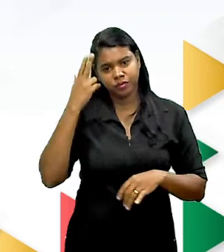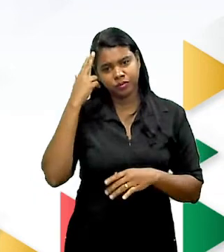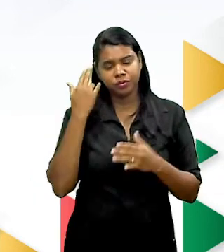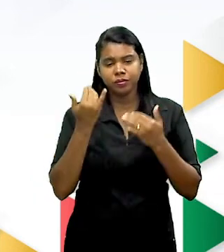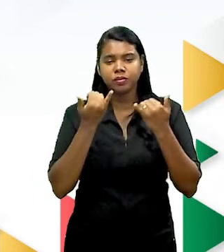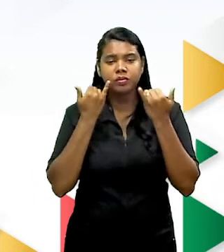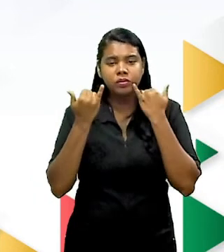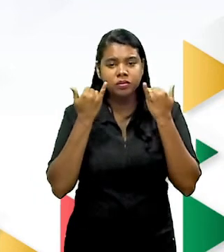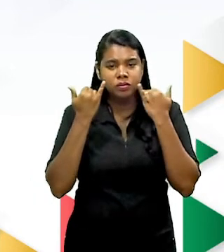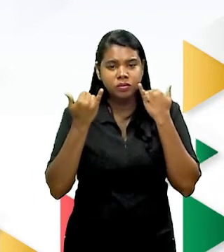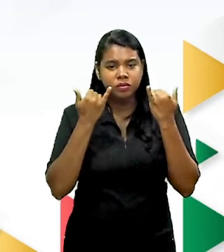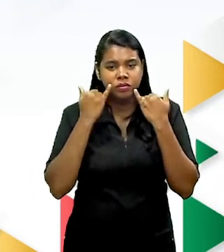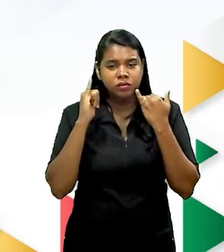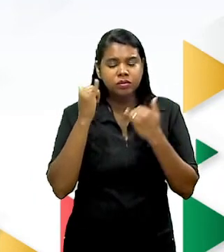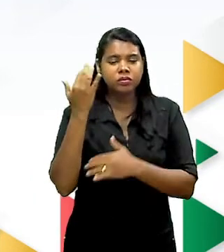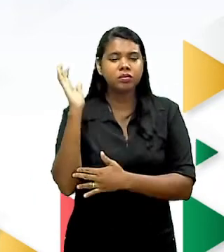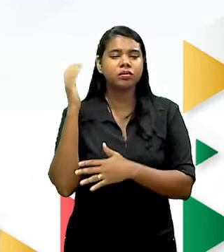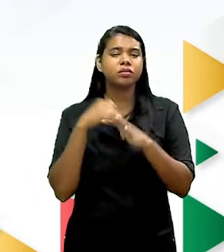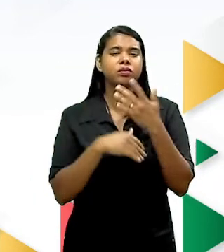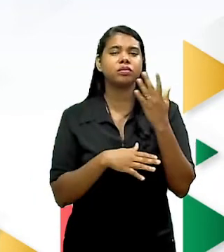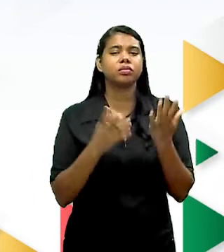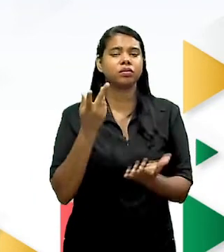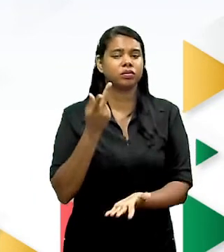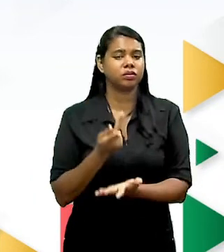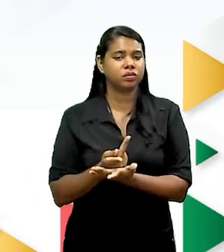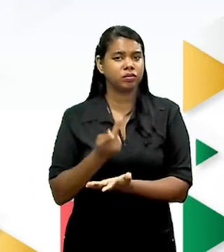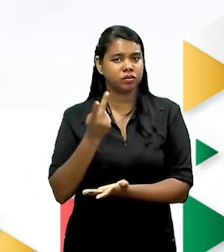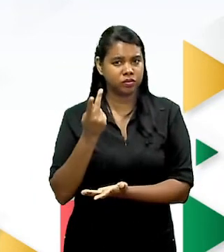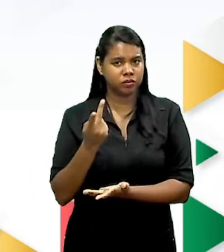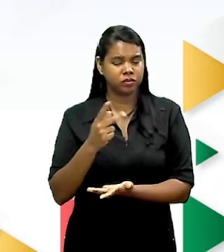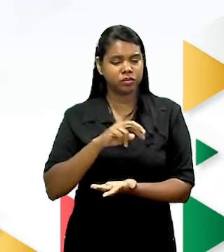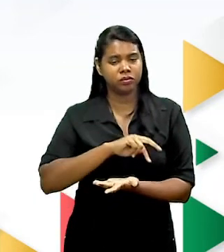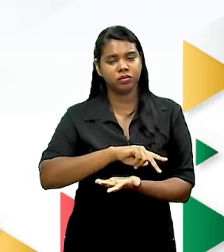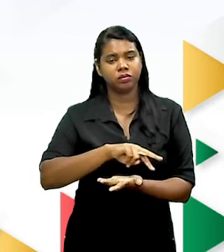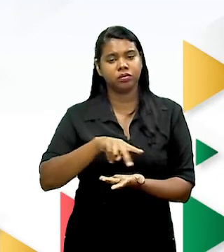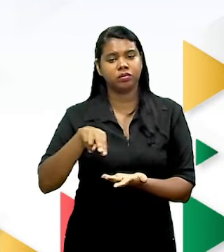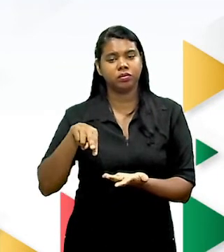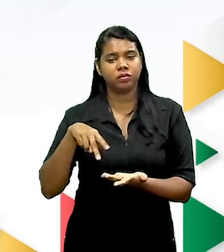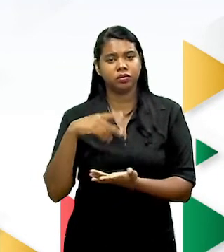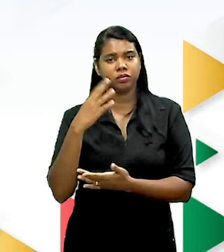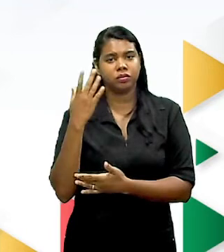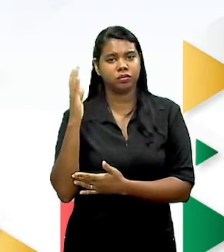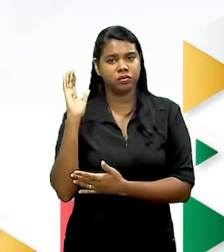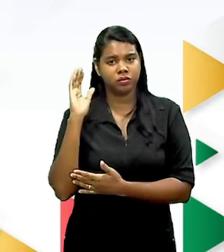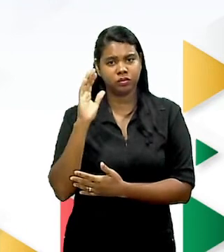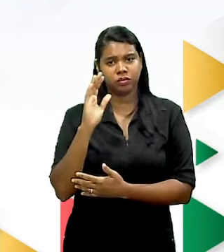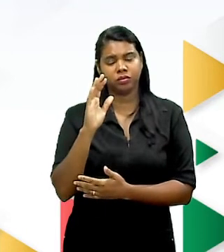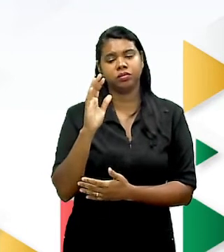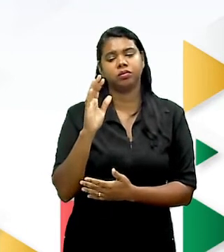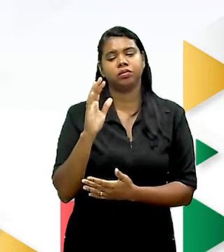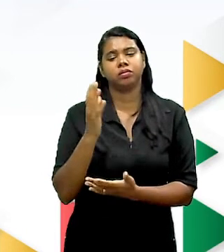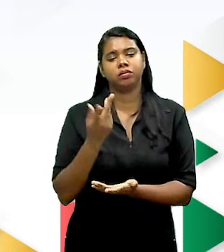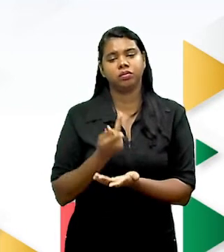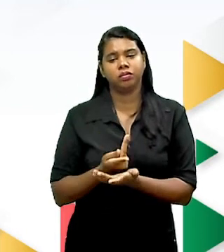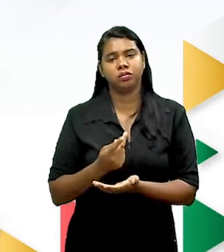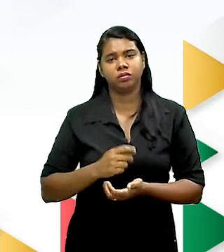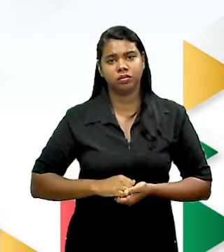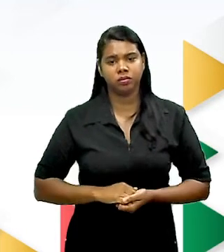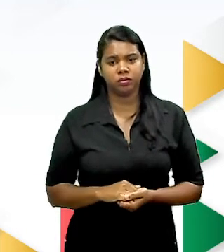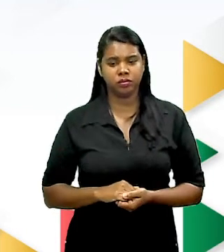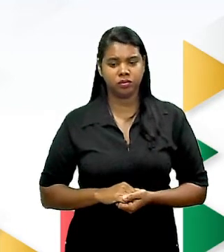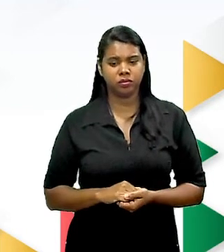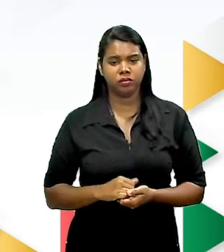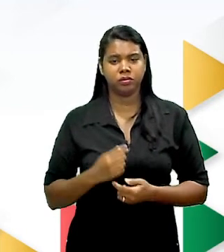formação da paisagem, resultando em uma diversidade de flora e fauna própria. Então,